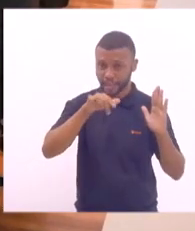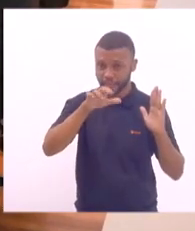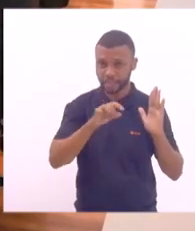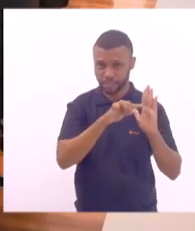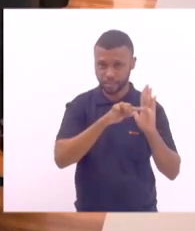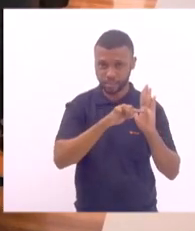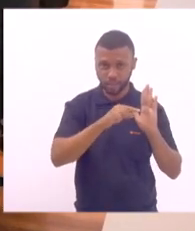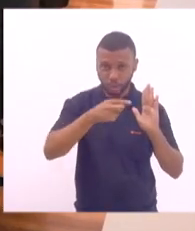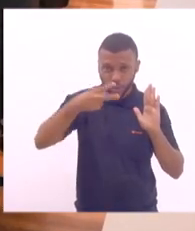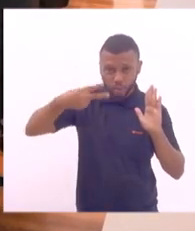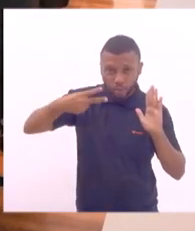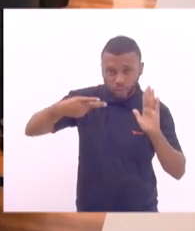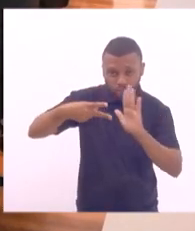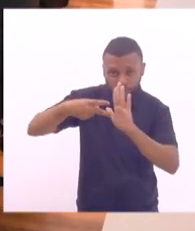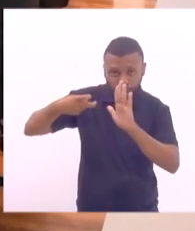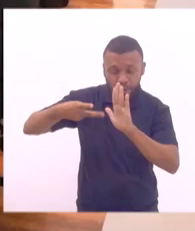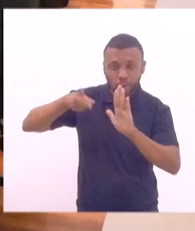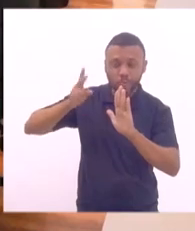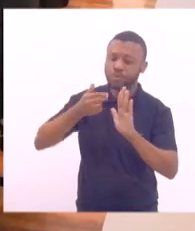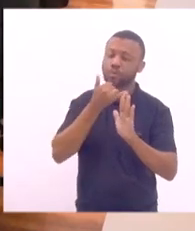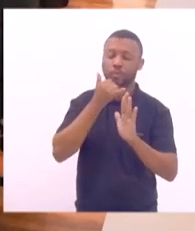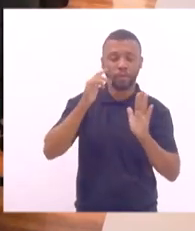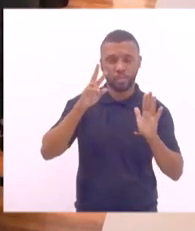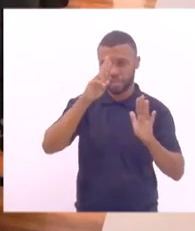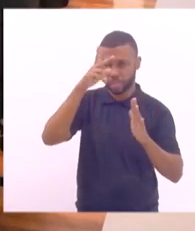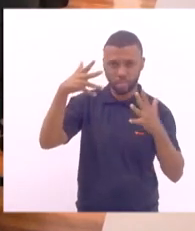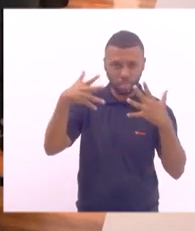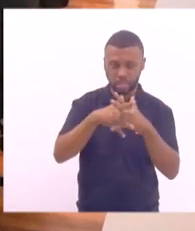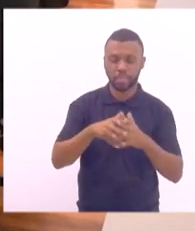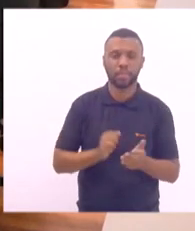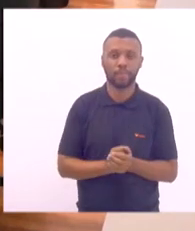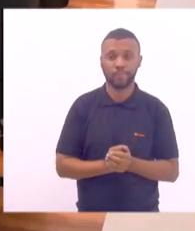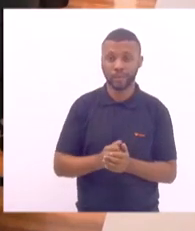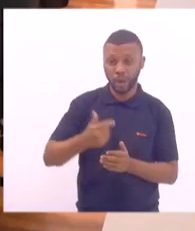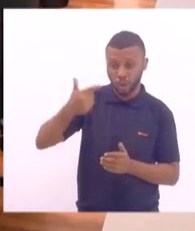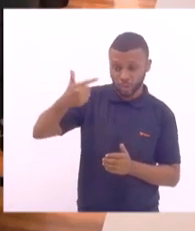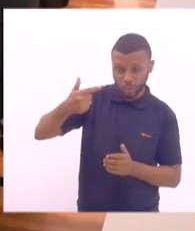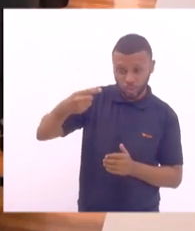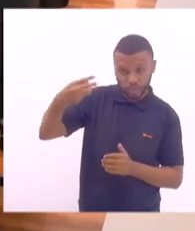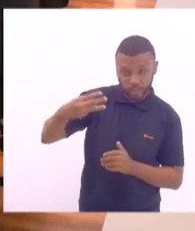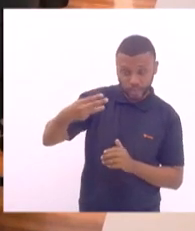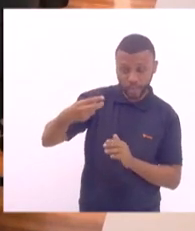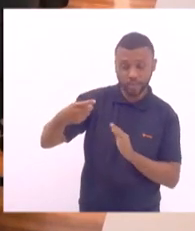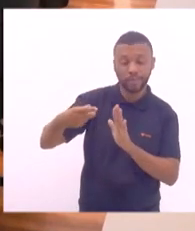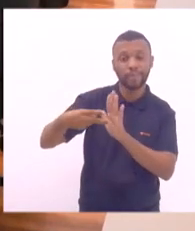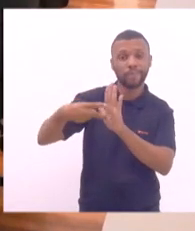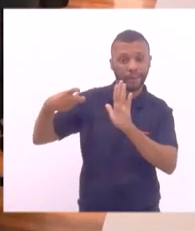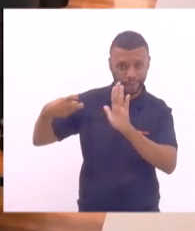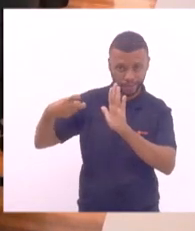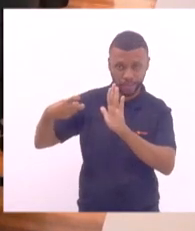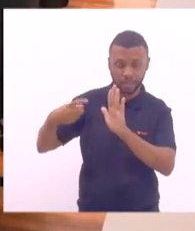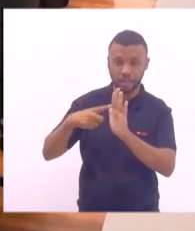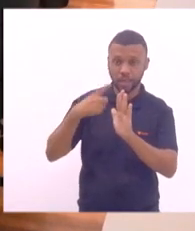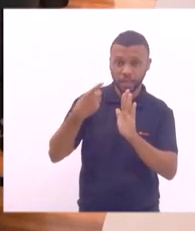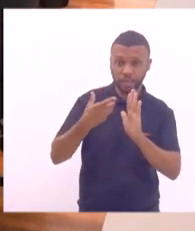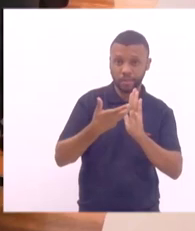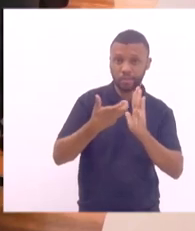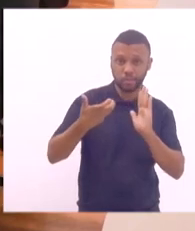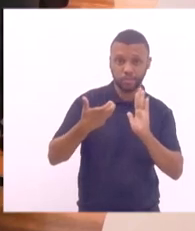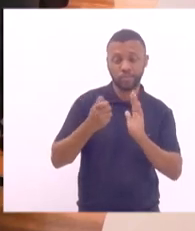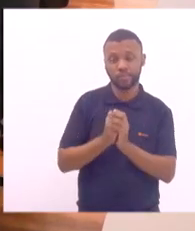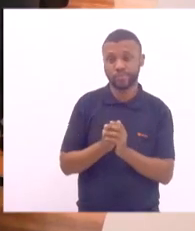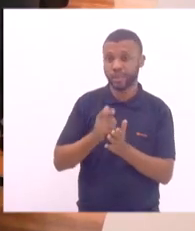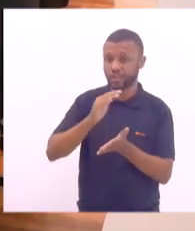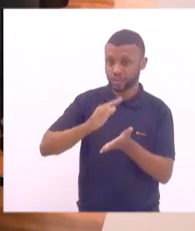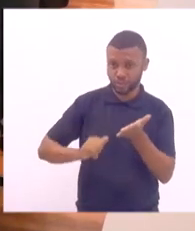Mantém o 2º e... Perdão. Veta o 2º e o 3º e faz destaque no 2º. E tira a penalidade de agentes